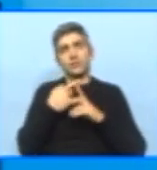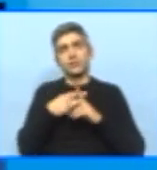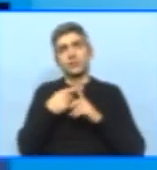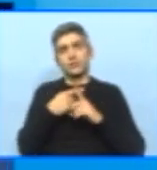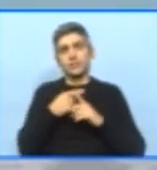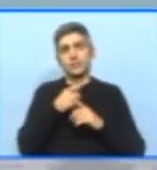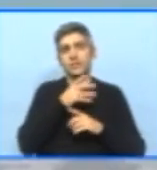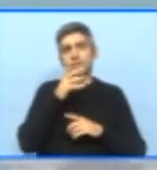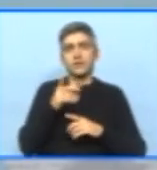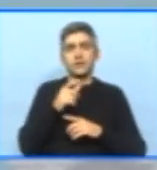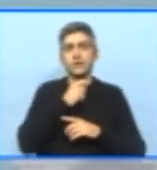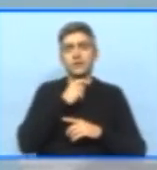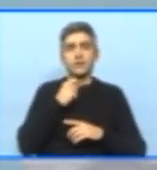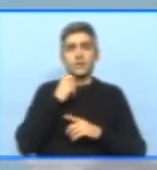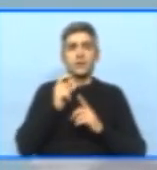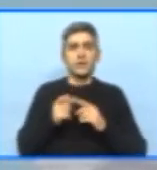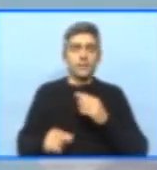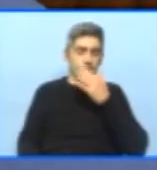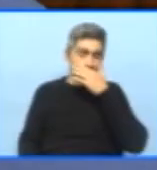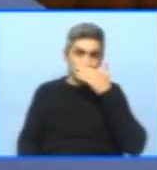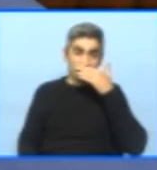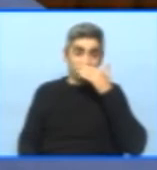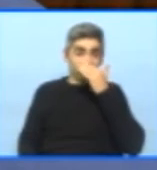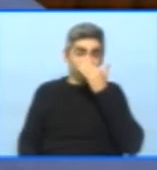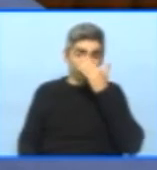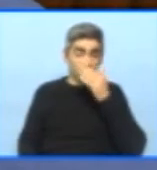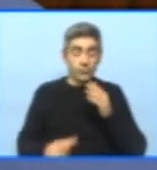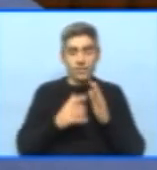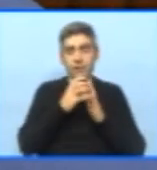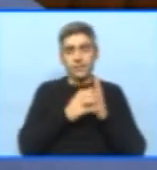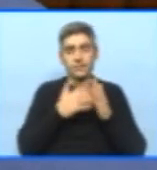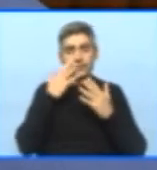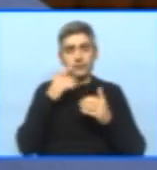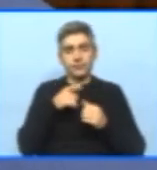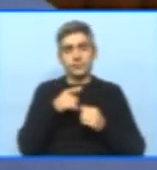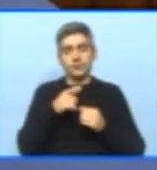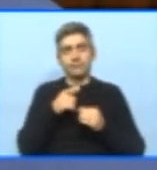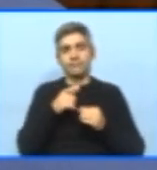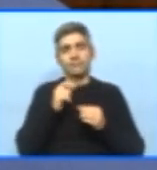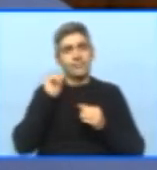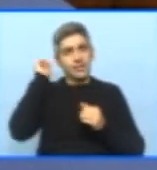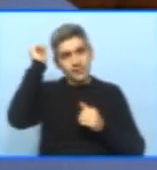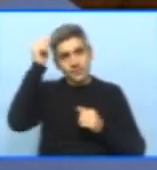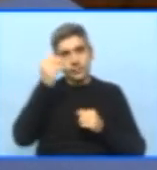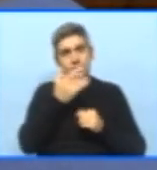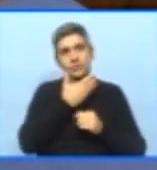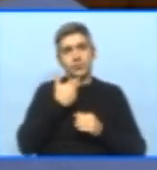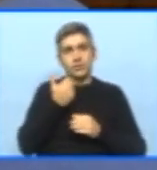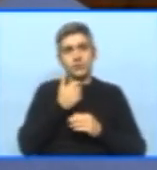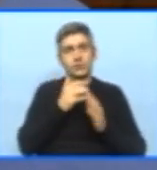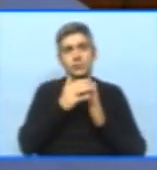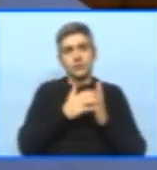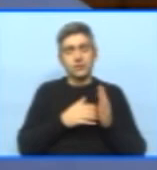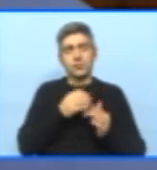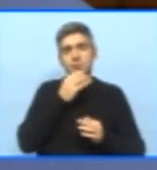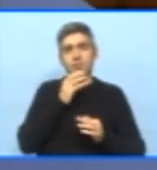um pároco? Este é um texto com clara tonalidade batismal. Sim. É muito bonito o texto. Diz